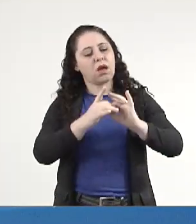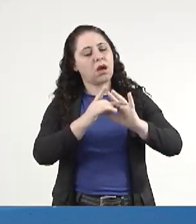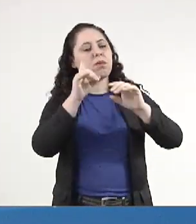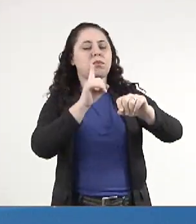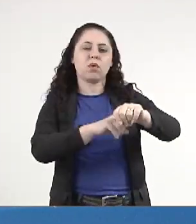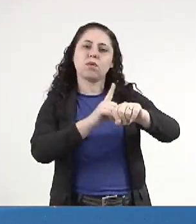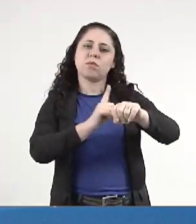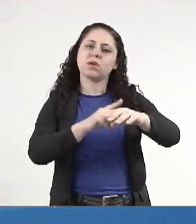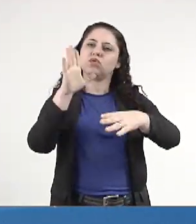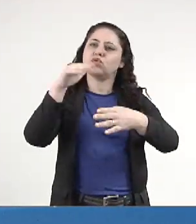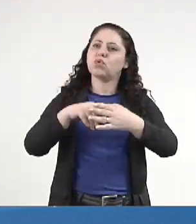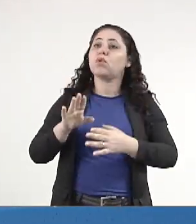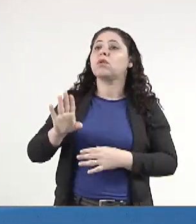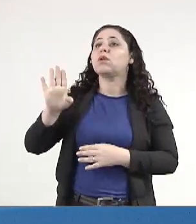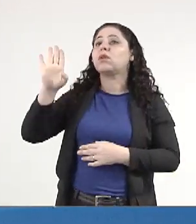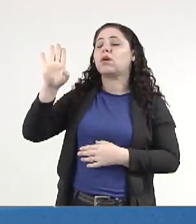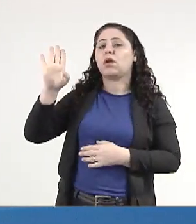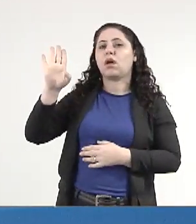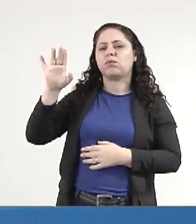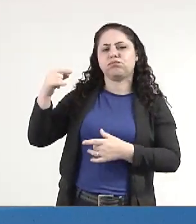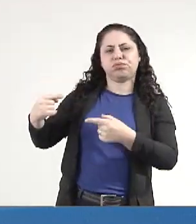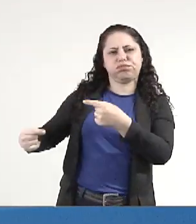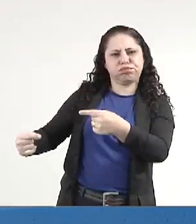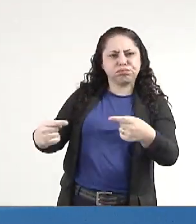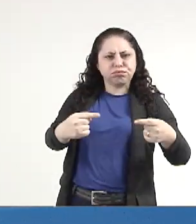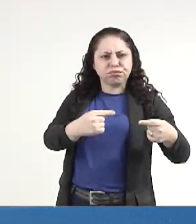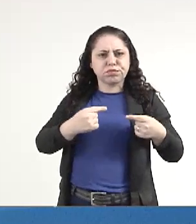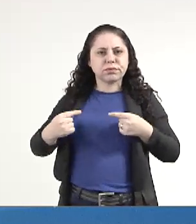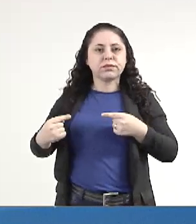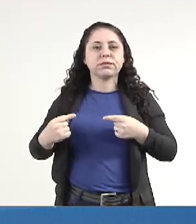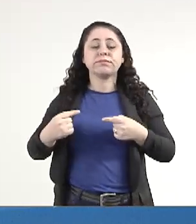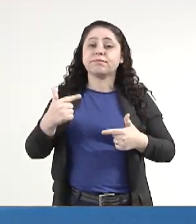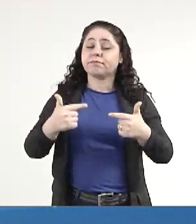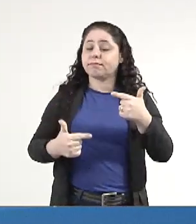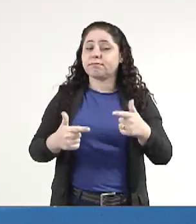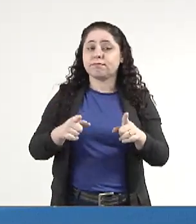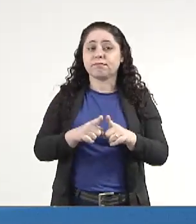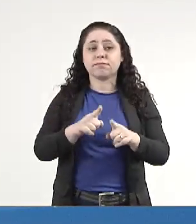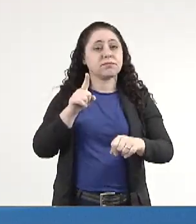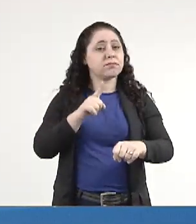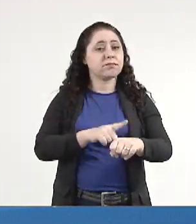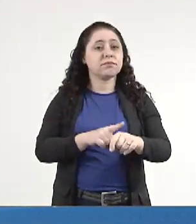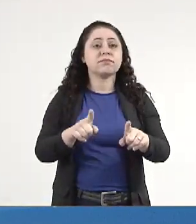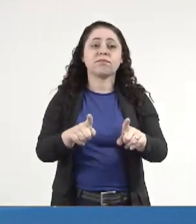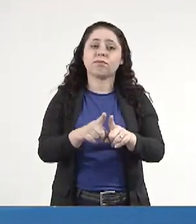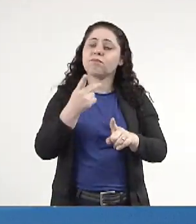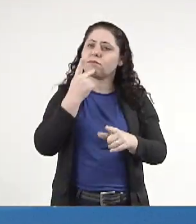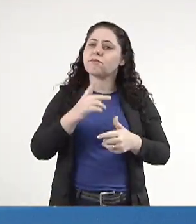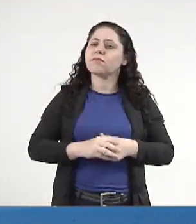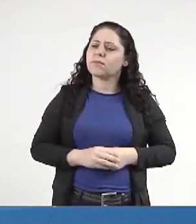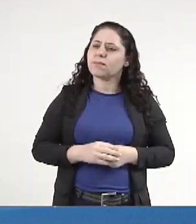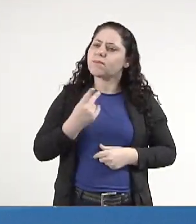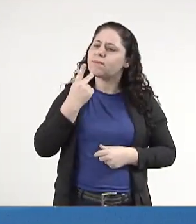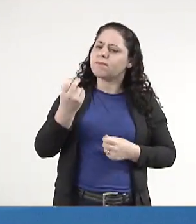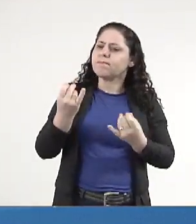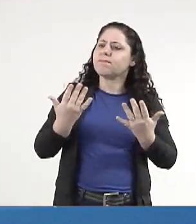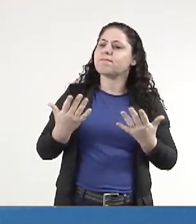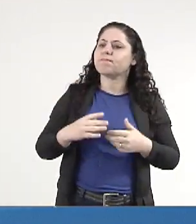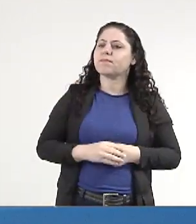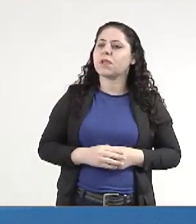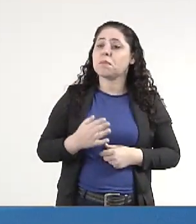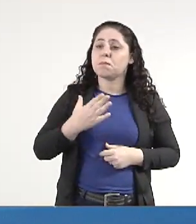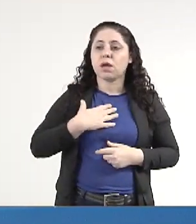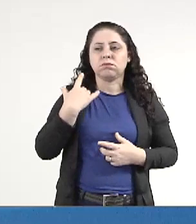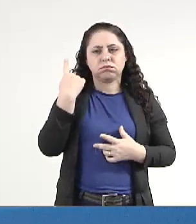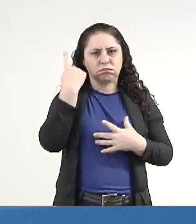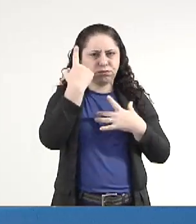momento de disputar a eleição, os embates eleitorais, a disputa, e naquele momento eu manifestei a